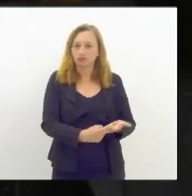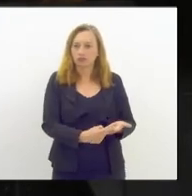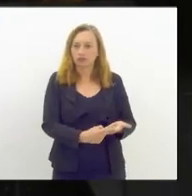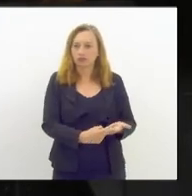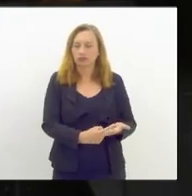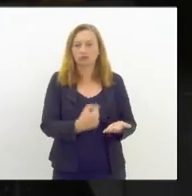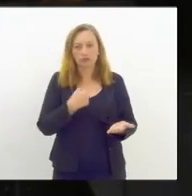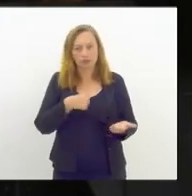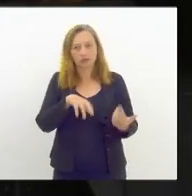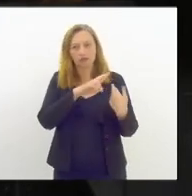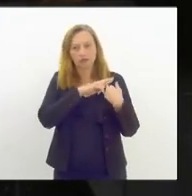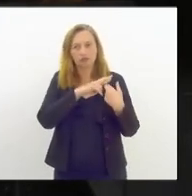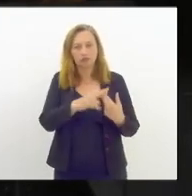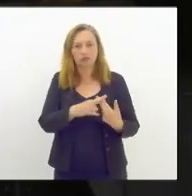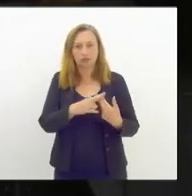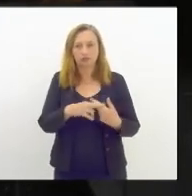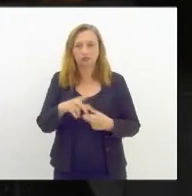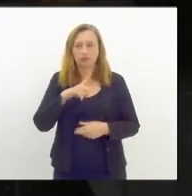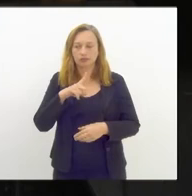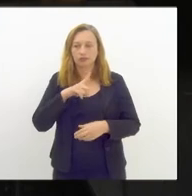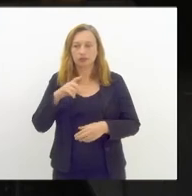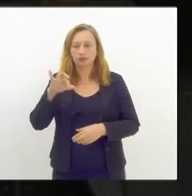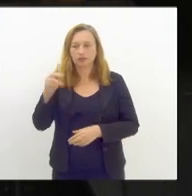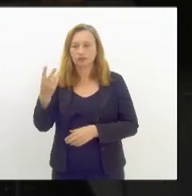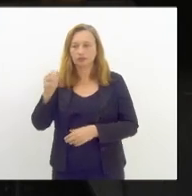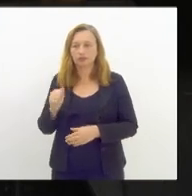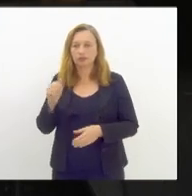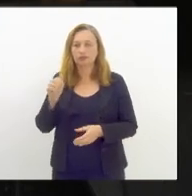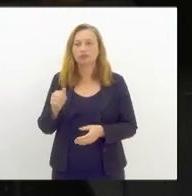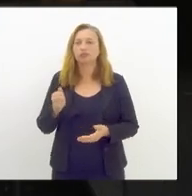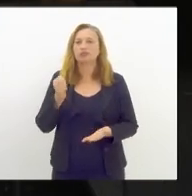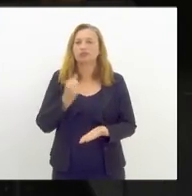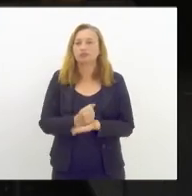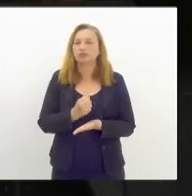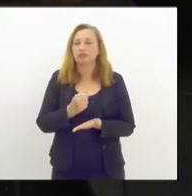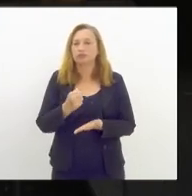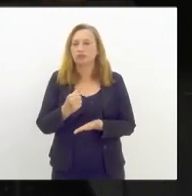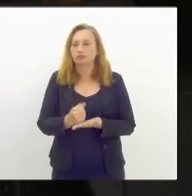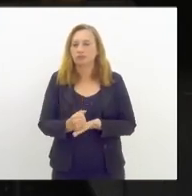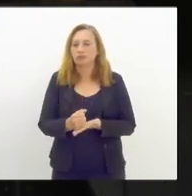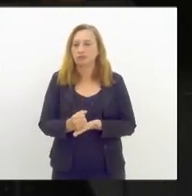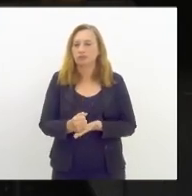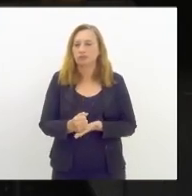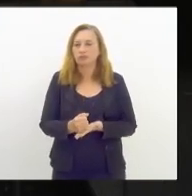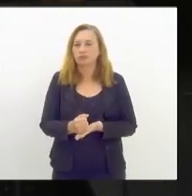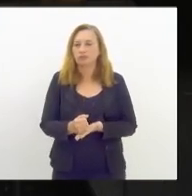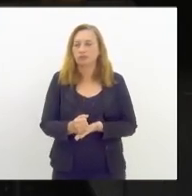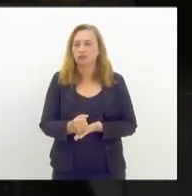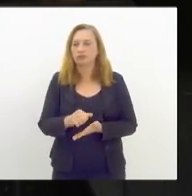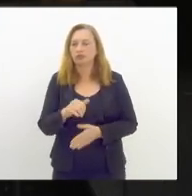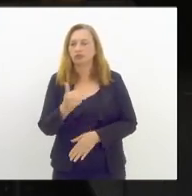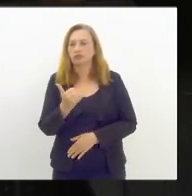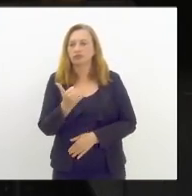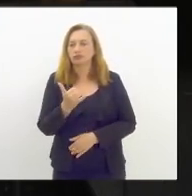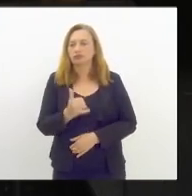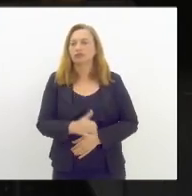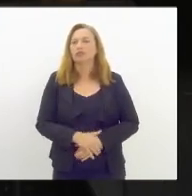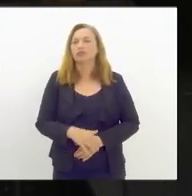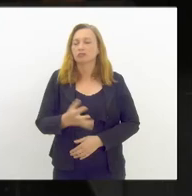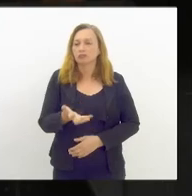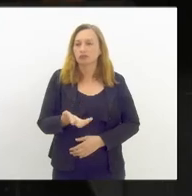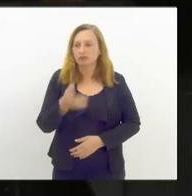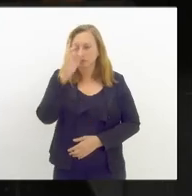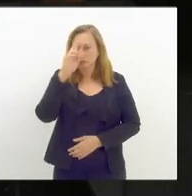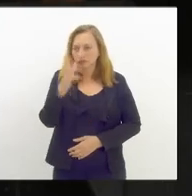assumir em campanha registrada em cartório com eleitor Fluminense queria a senhora